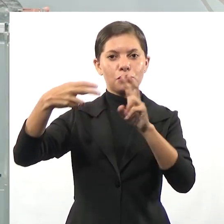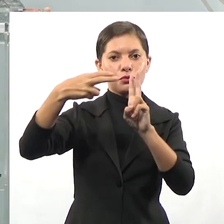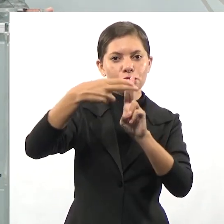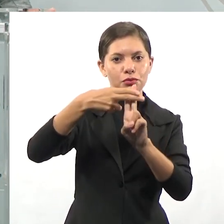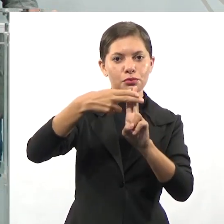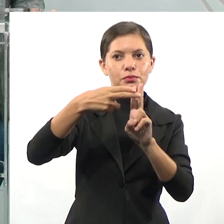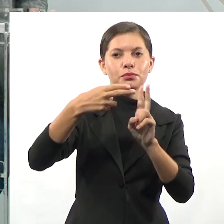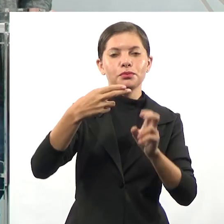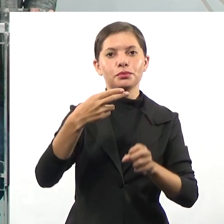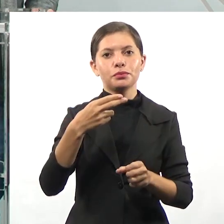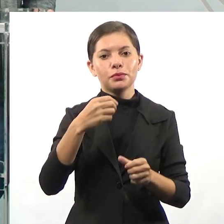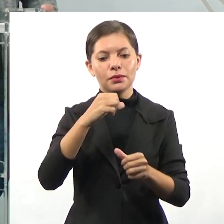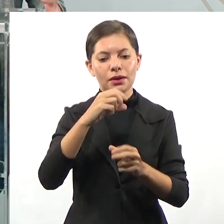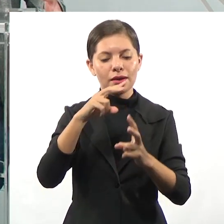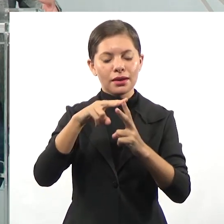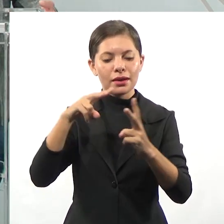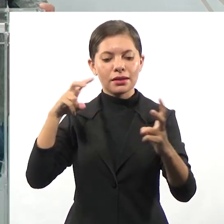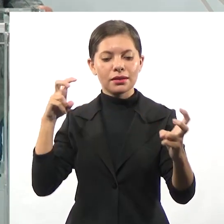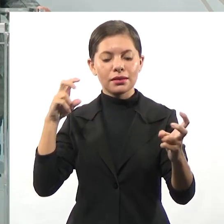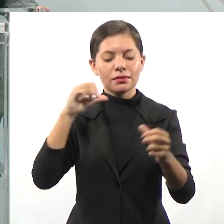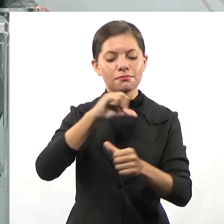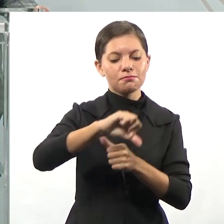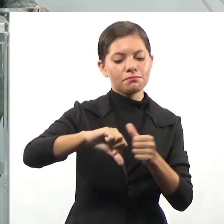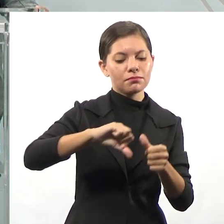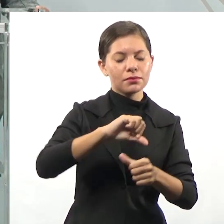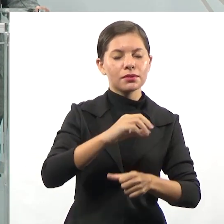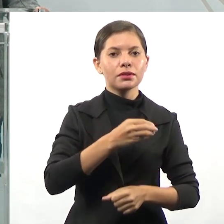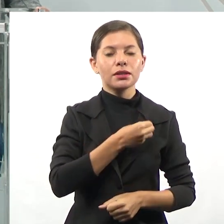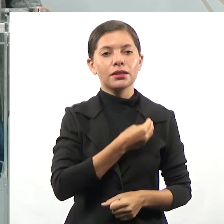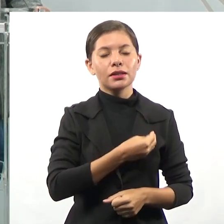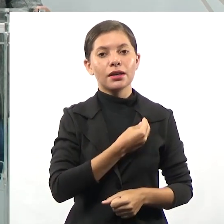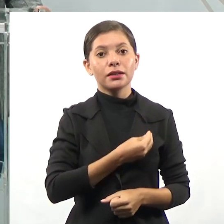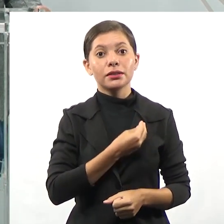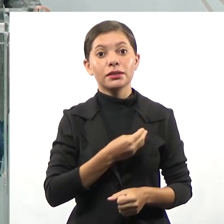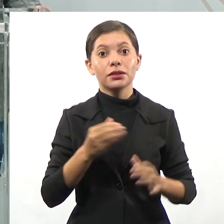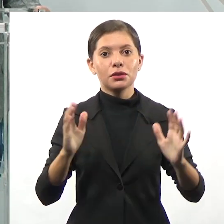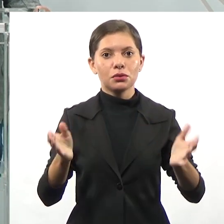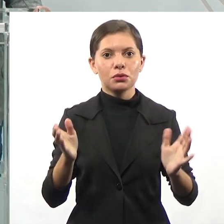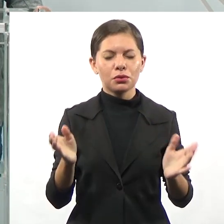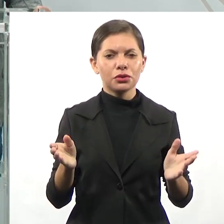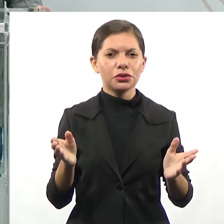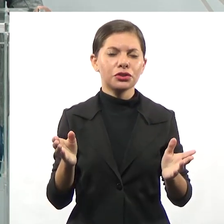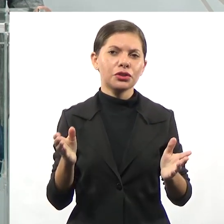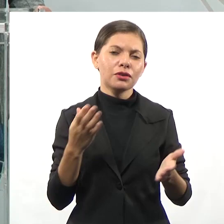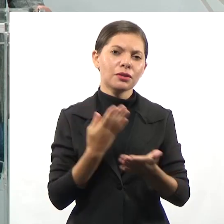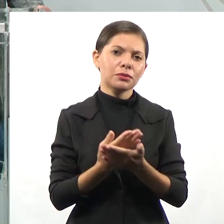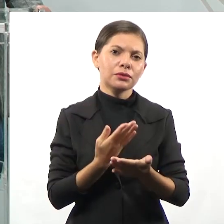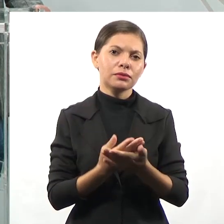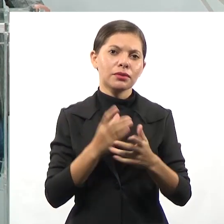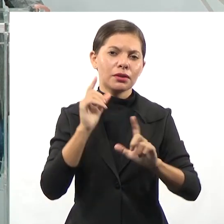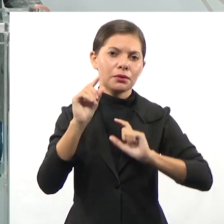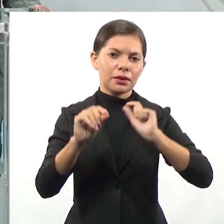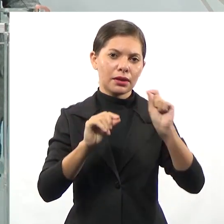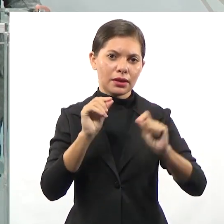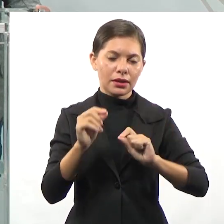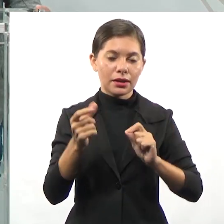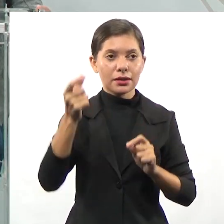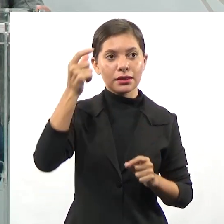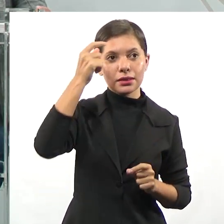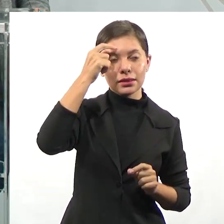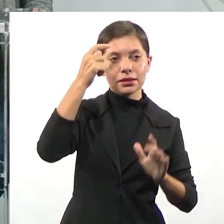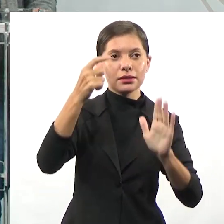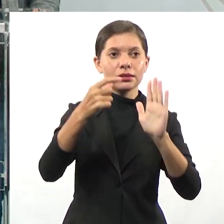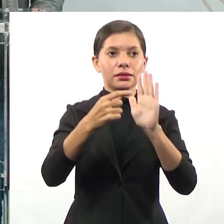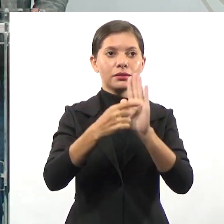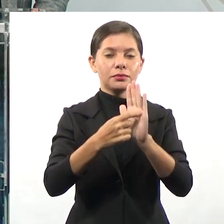sobre inteligência artificial e aprendizado de máquina e as suas implicações para a educação, como se dá o uso dessas